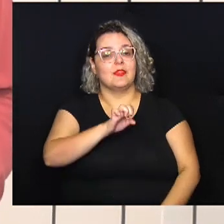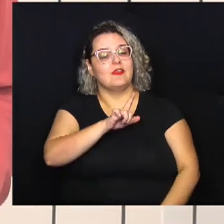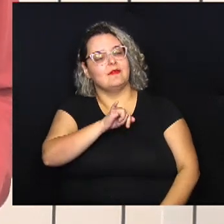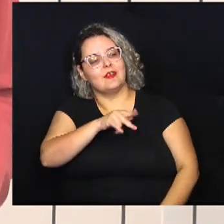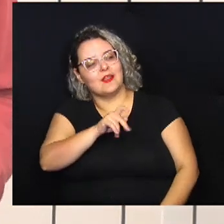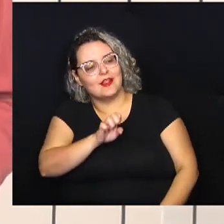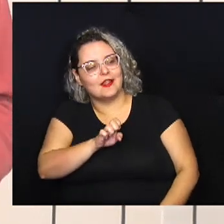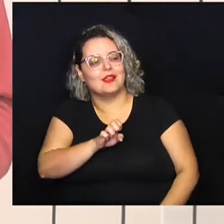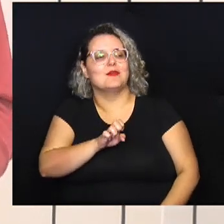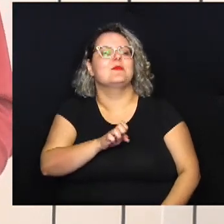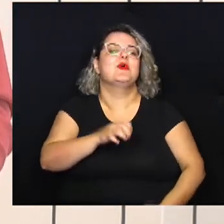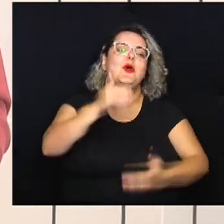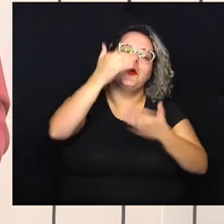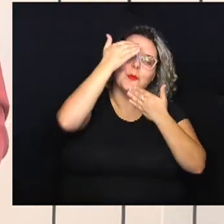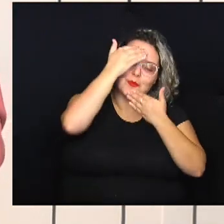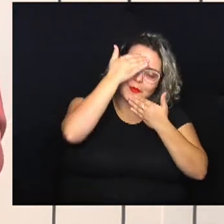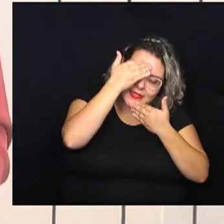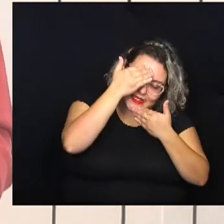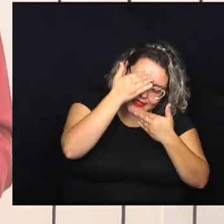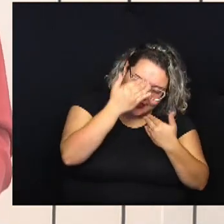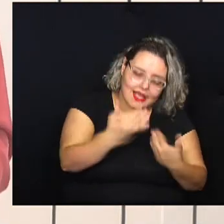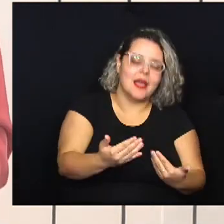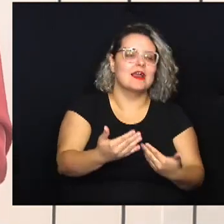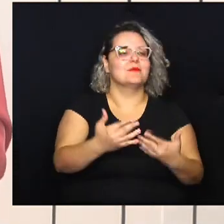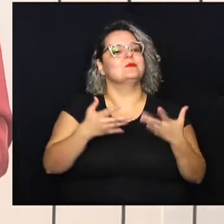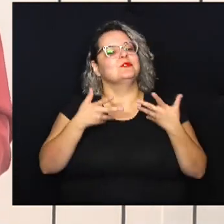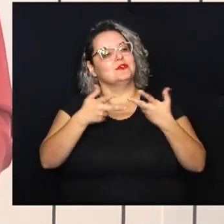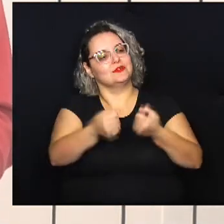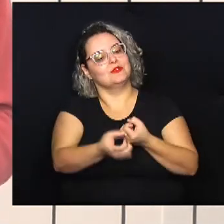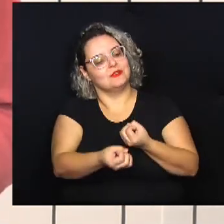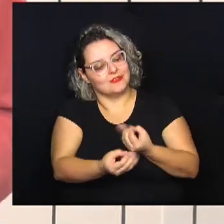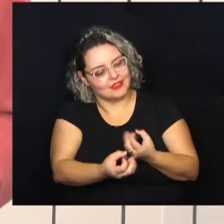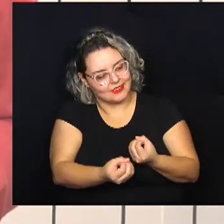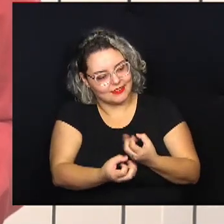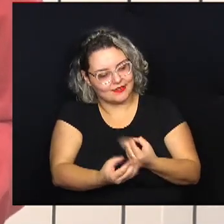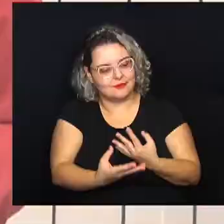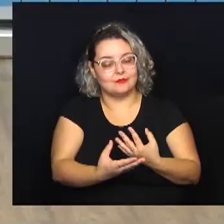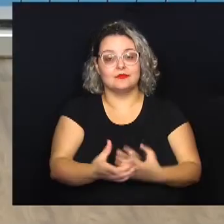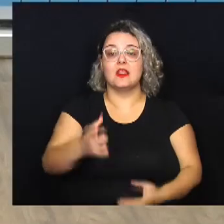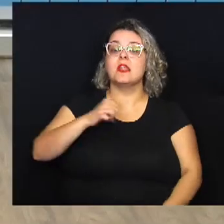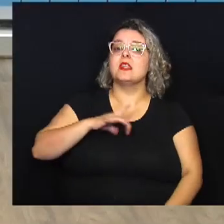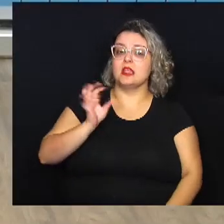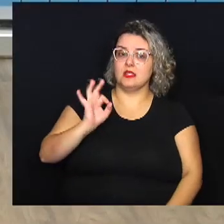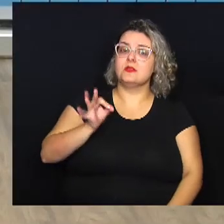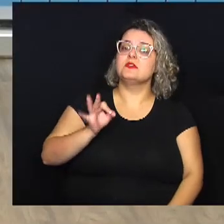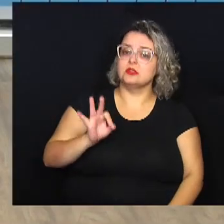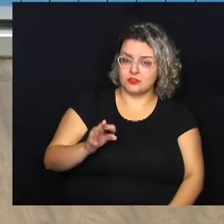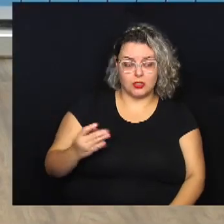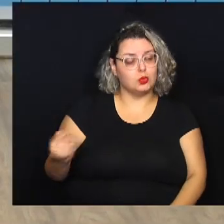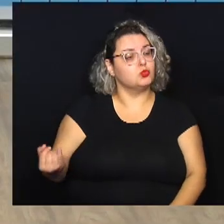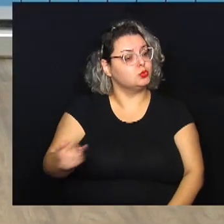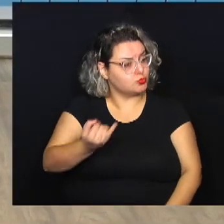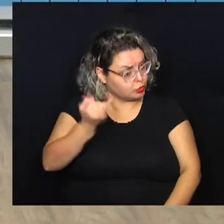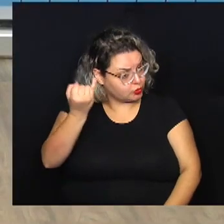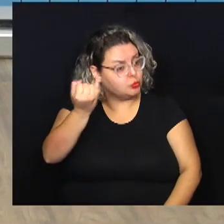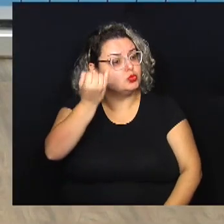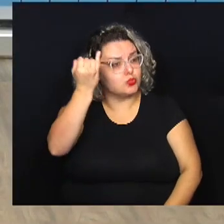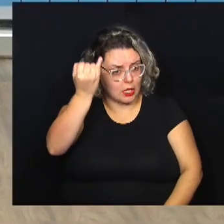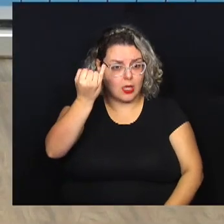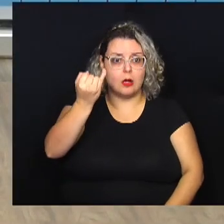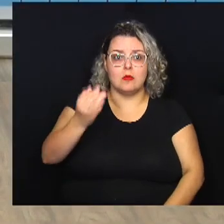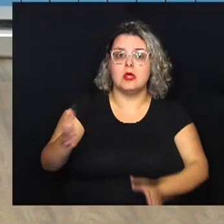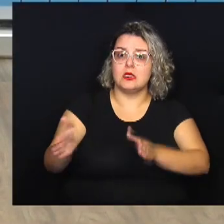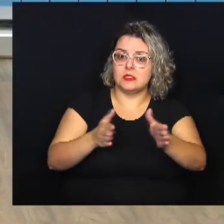Monteiro Cardoso, muito obrigado por todas as informações. Tenho certeza que elas foram de grande valia para esse